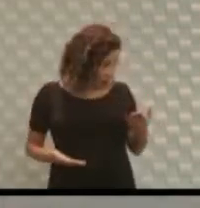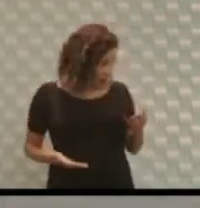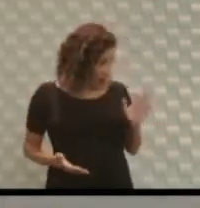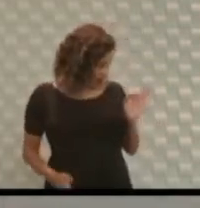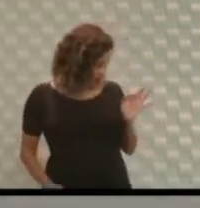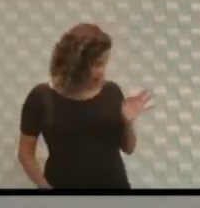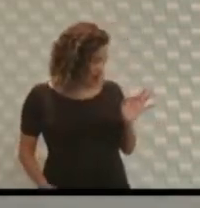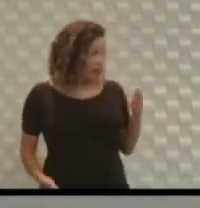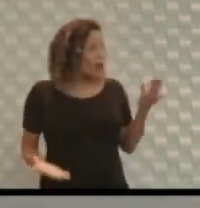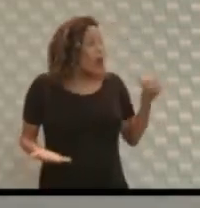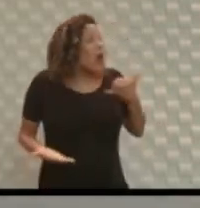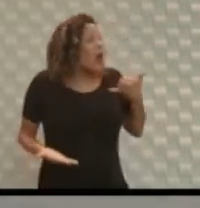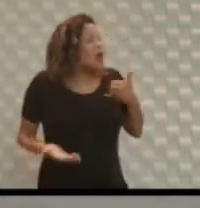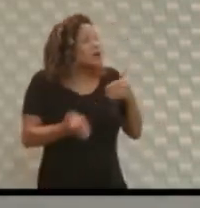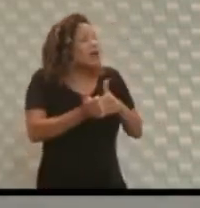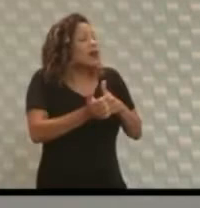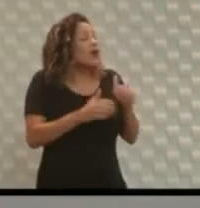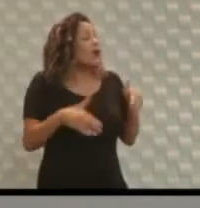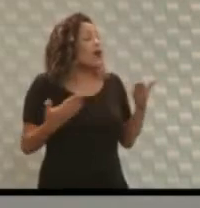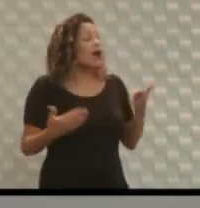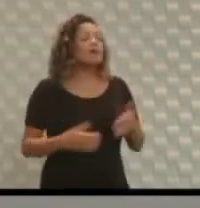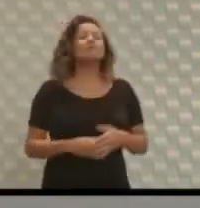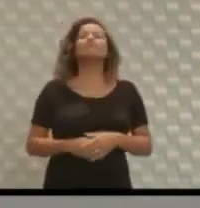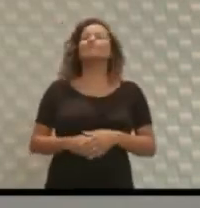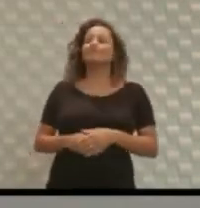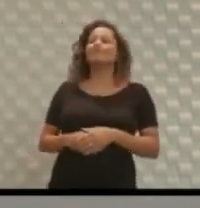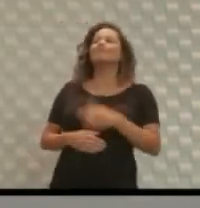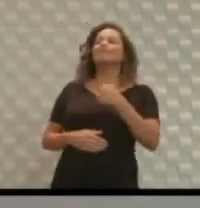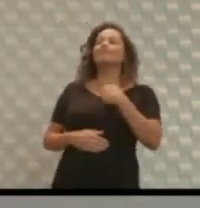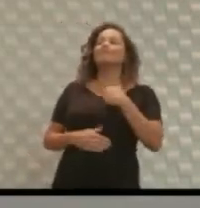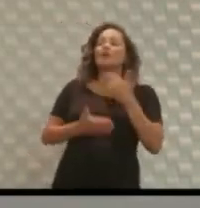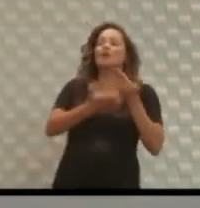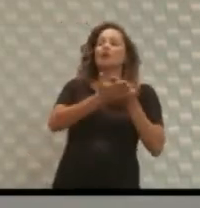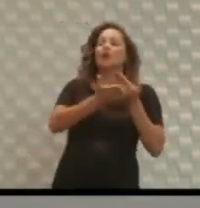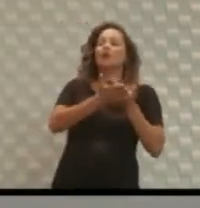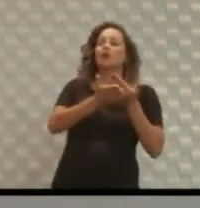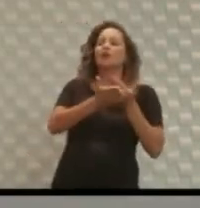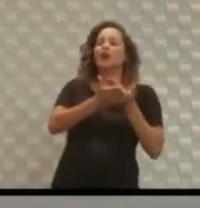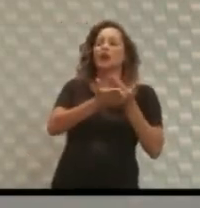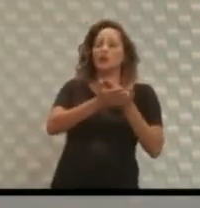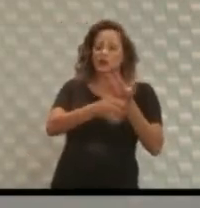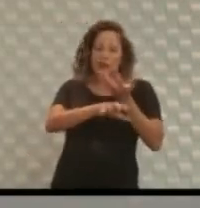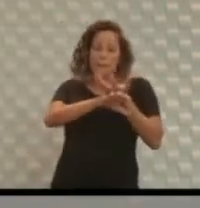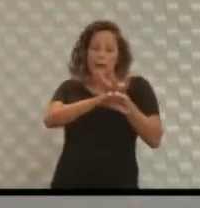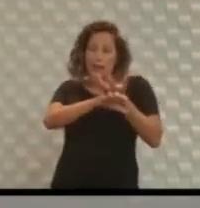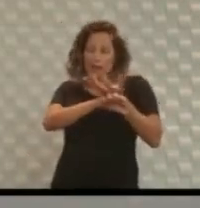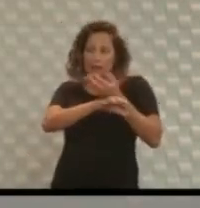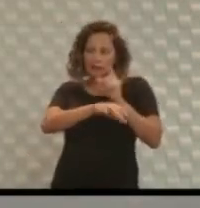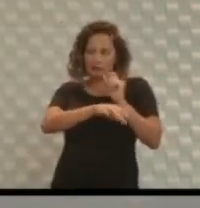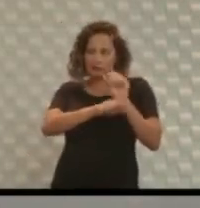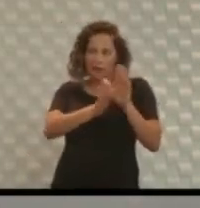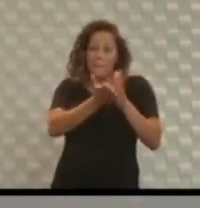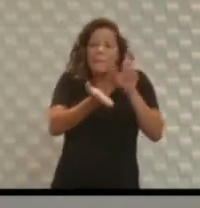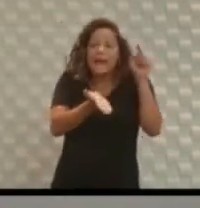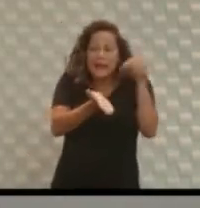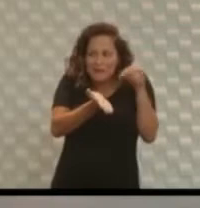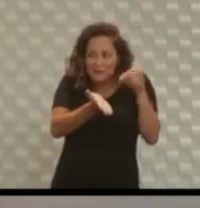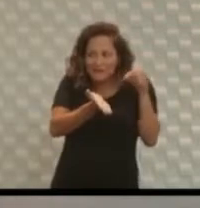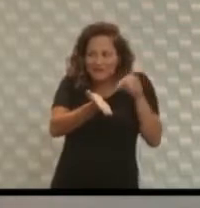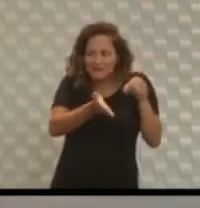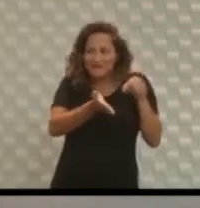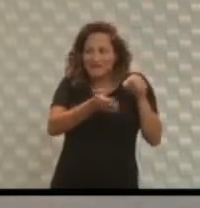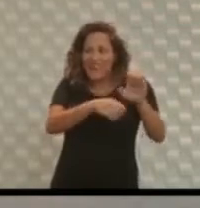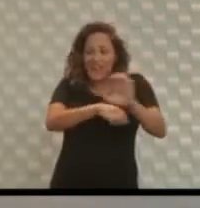conta. Eu falei: eu descobri estudando uma matéria lá cristã, lá em Efésios, quando fala